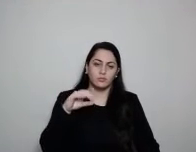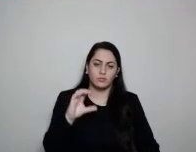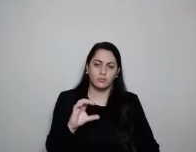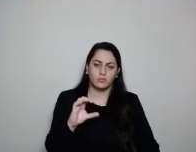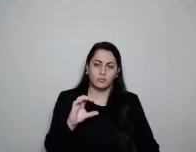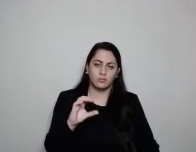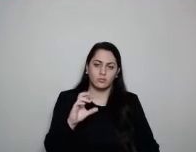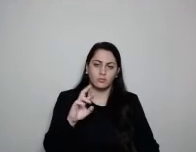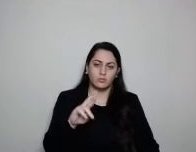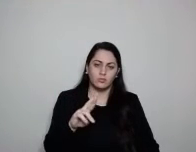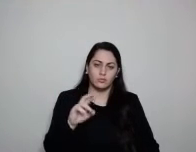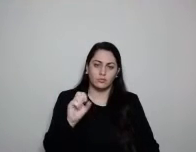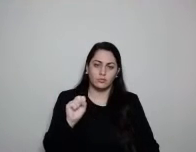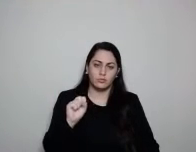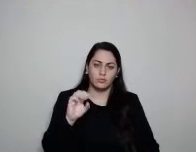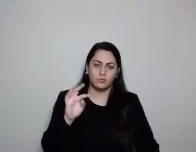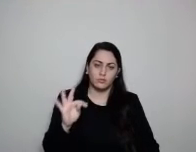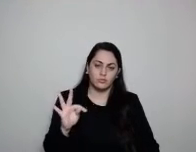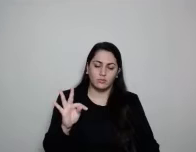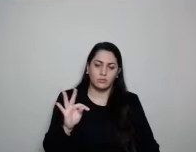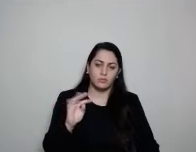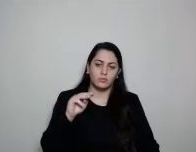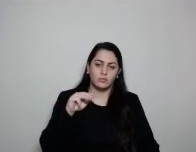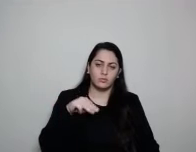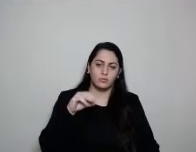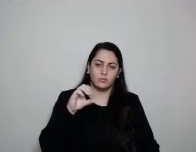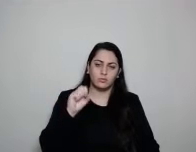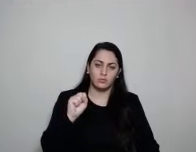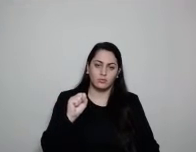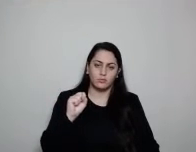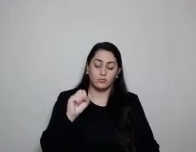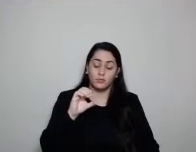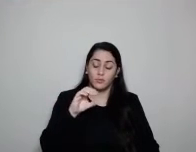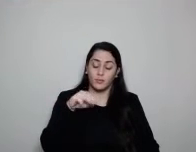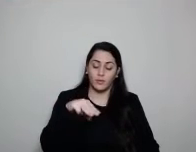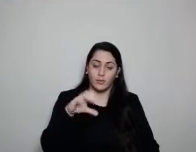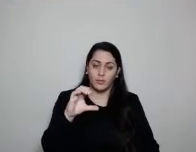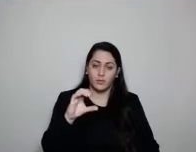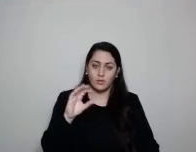MCST e MCT. Os advogados têm